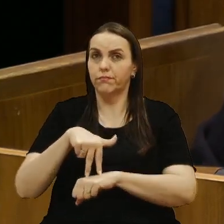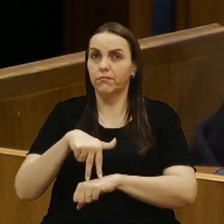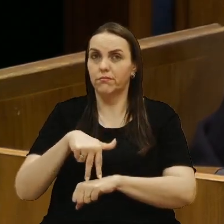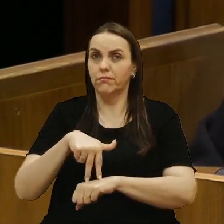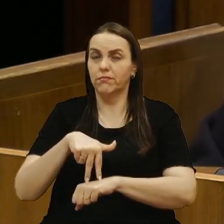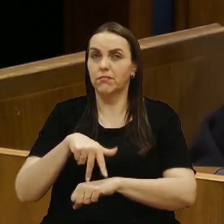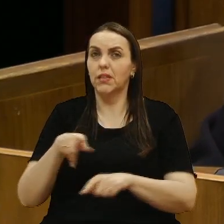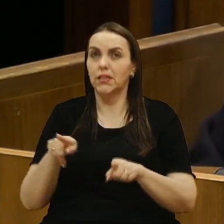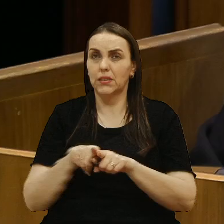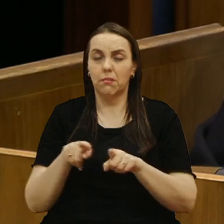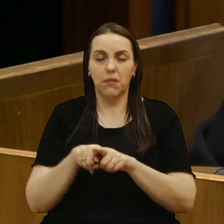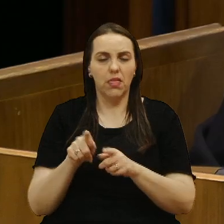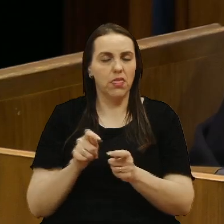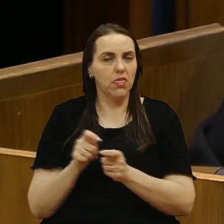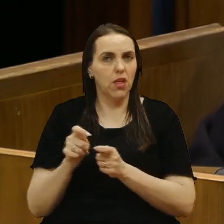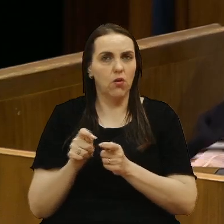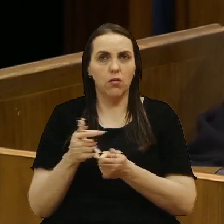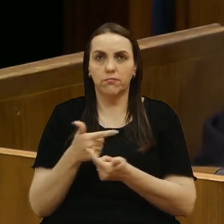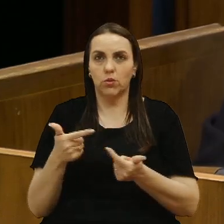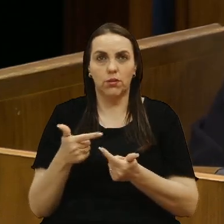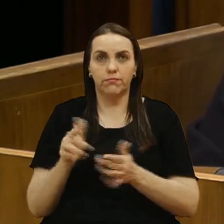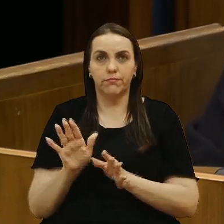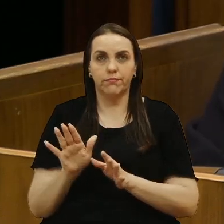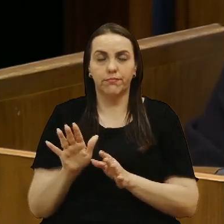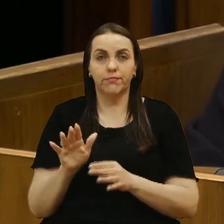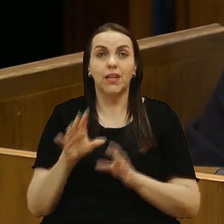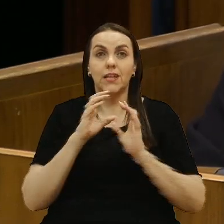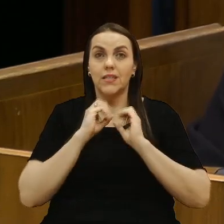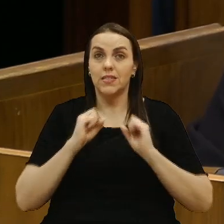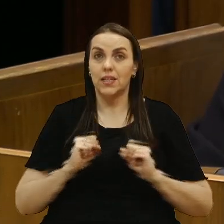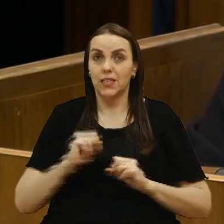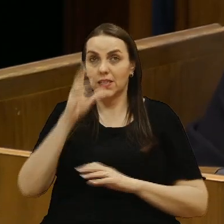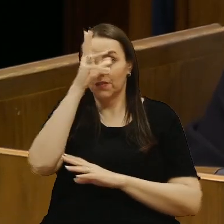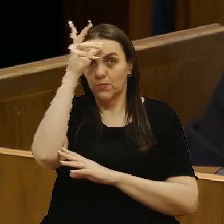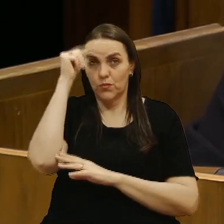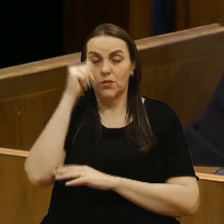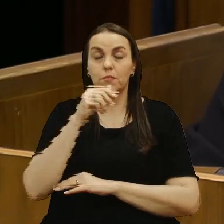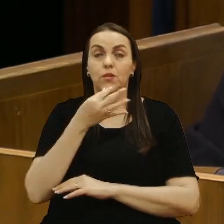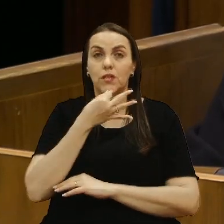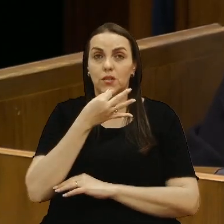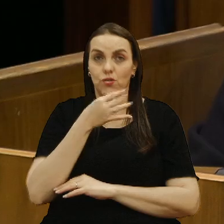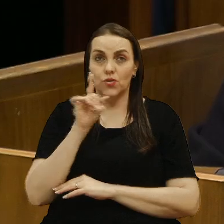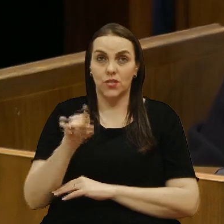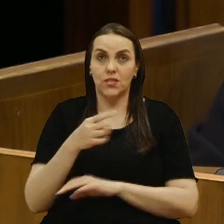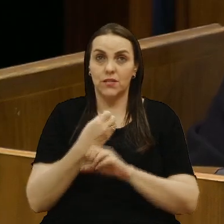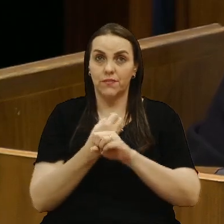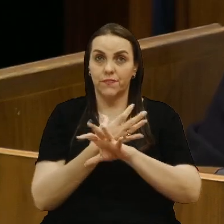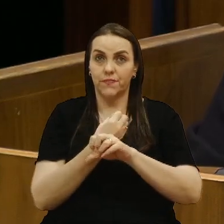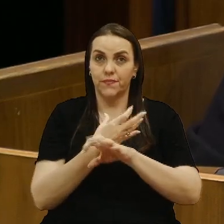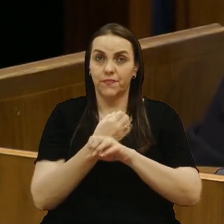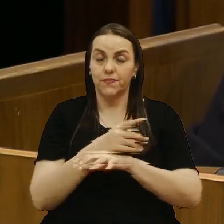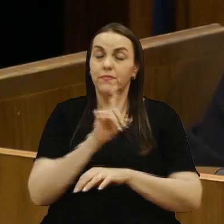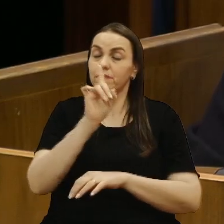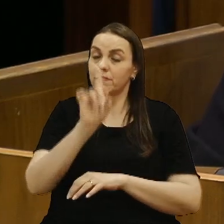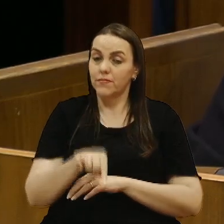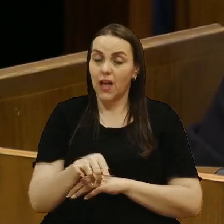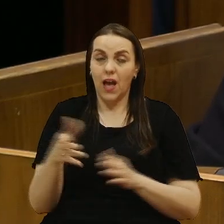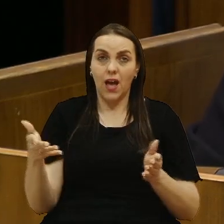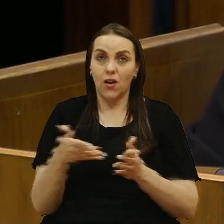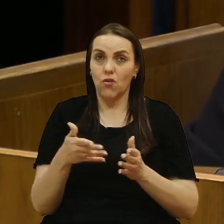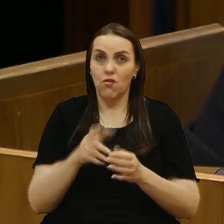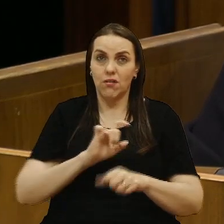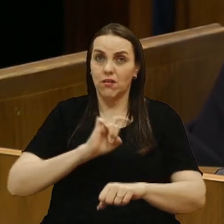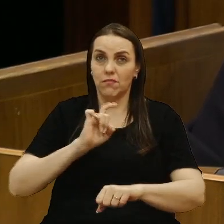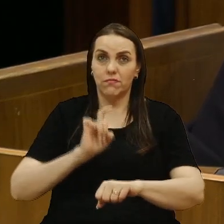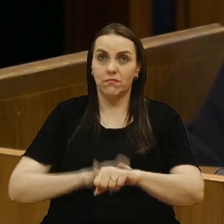e inegociável, que a Secretaria Municipal da Educação de Caxias do Sul revogue